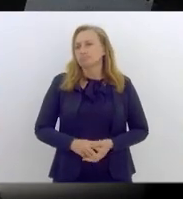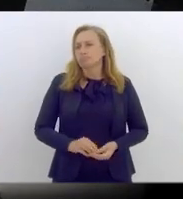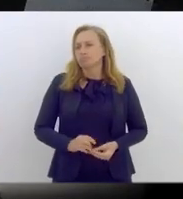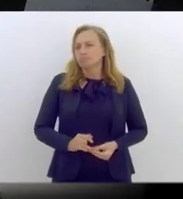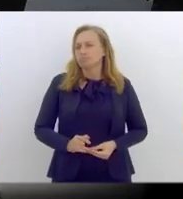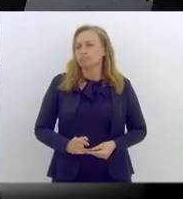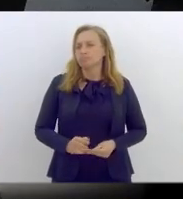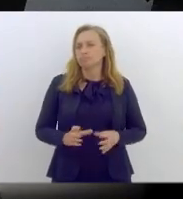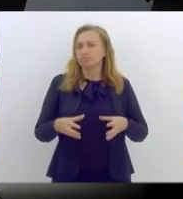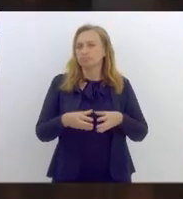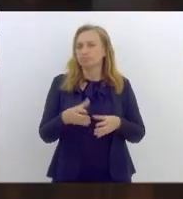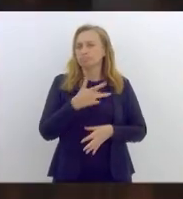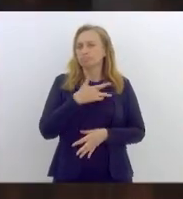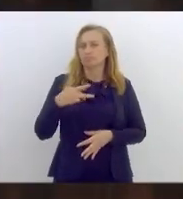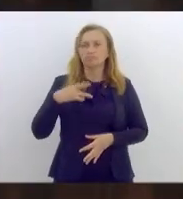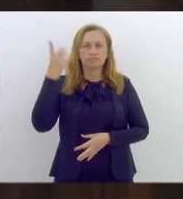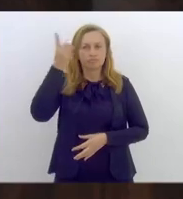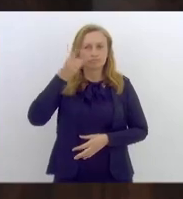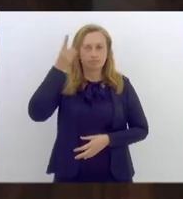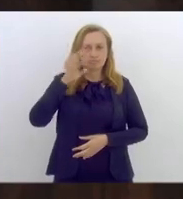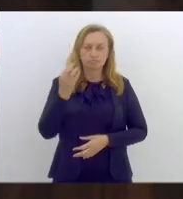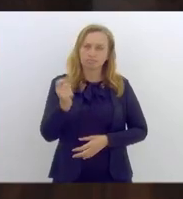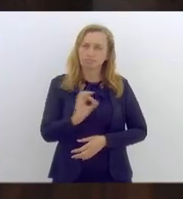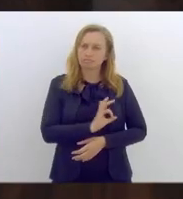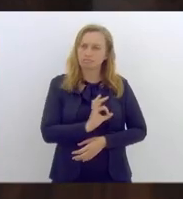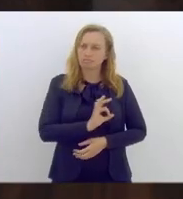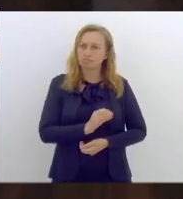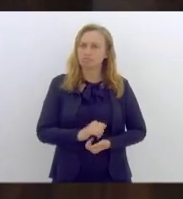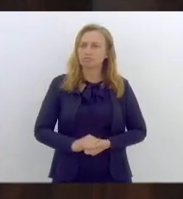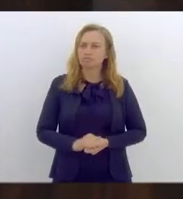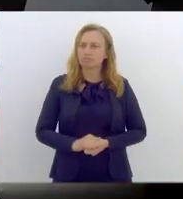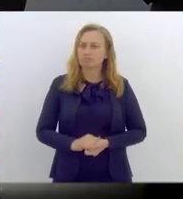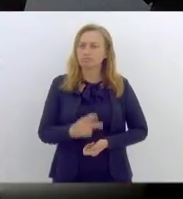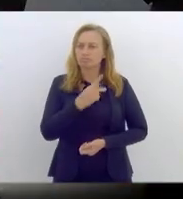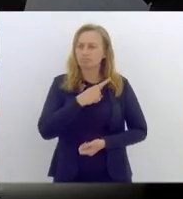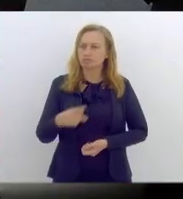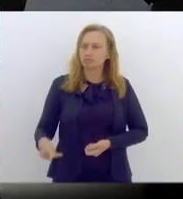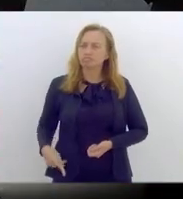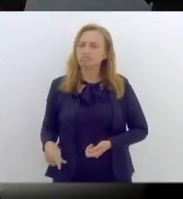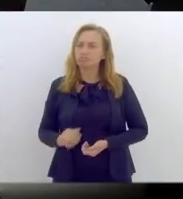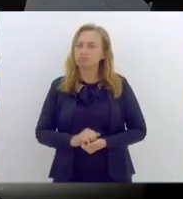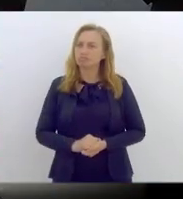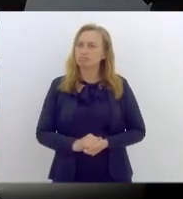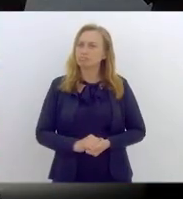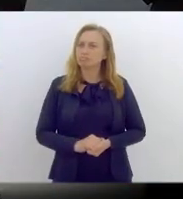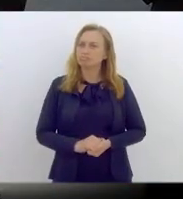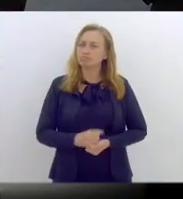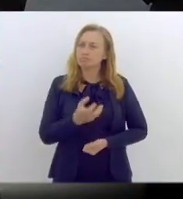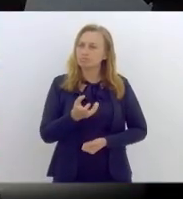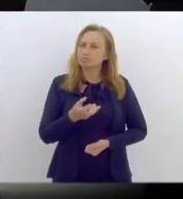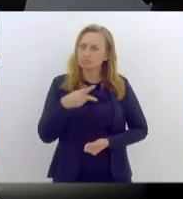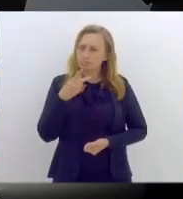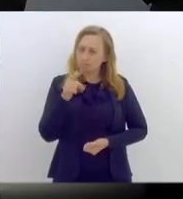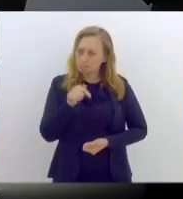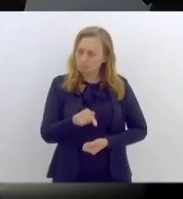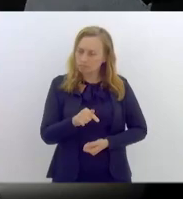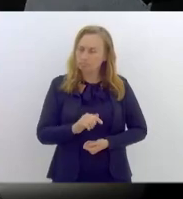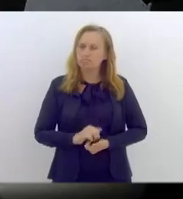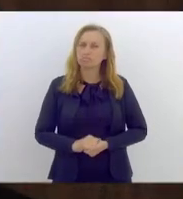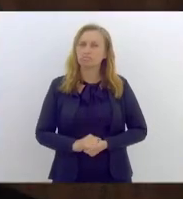pela comissão de saúde deputada Marta Rocha Presidente eu quero manifestar aqui